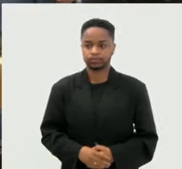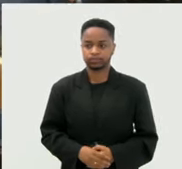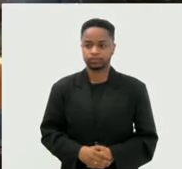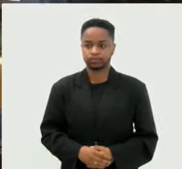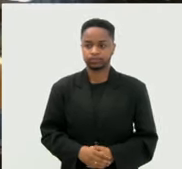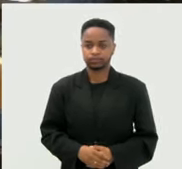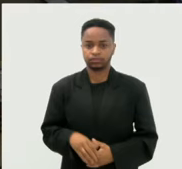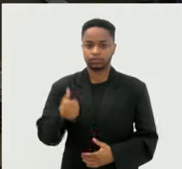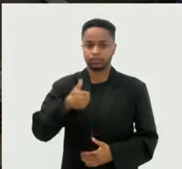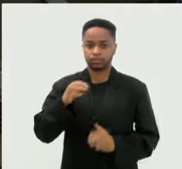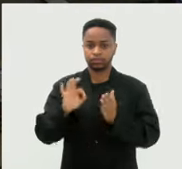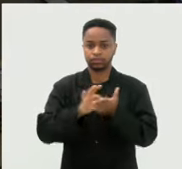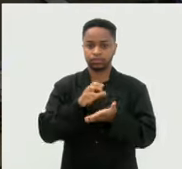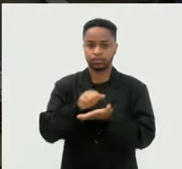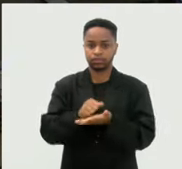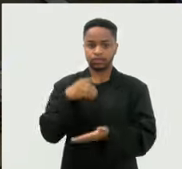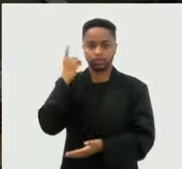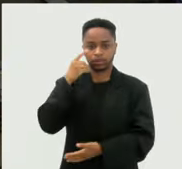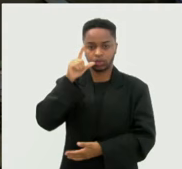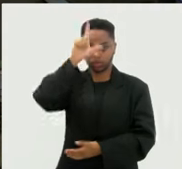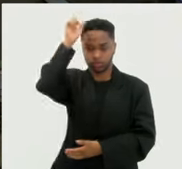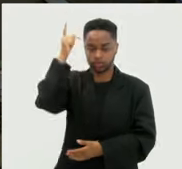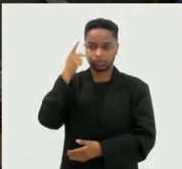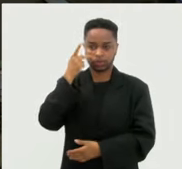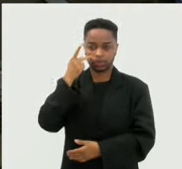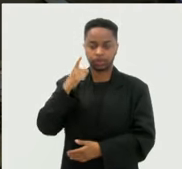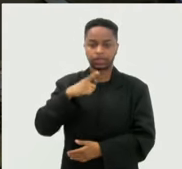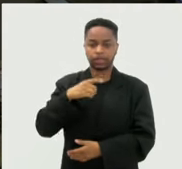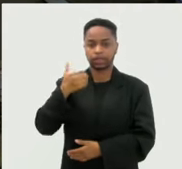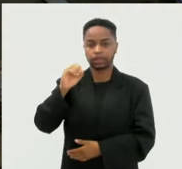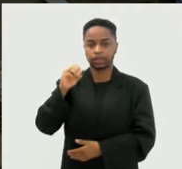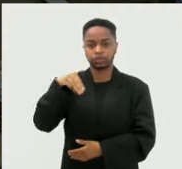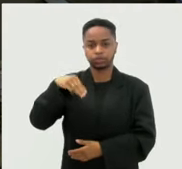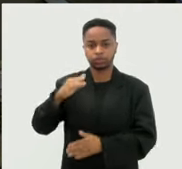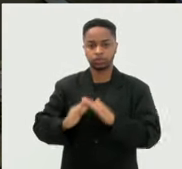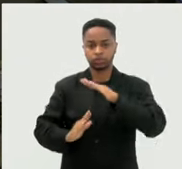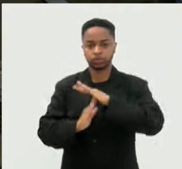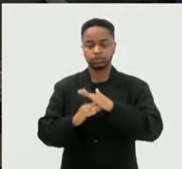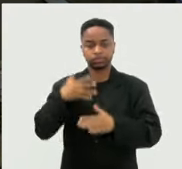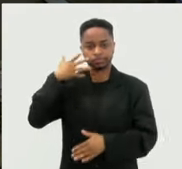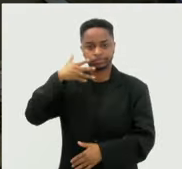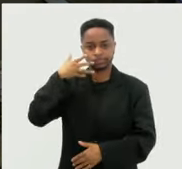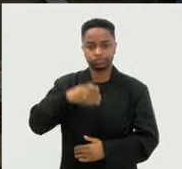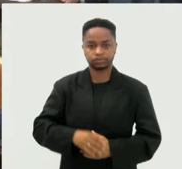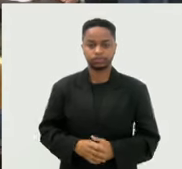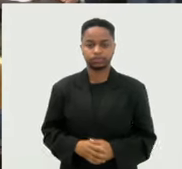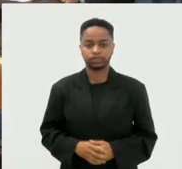Primeiro orador inscrito é o nobre deputado Luiz Paulo. Vossa Excelência dispõe de 10 minutos no tempo regimental.